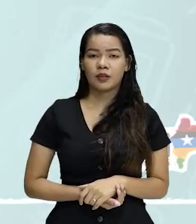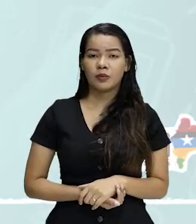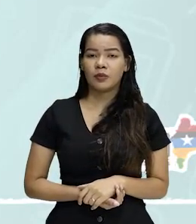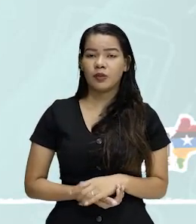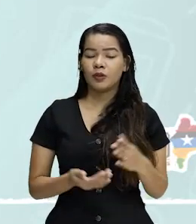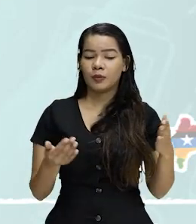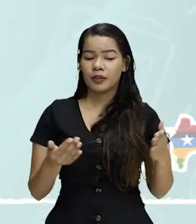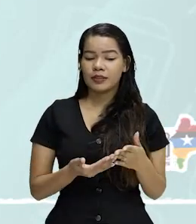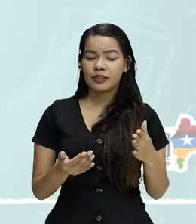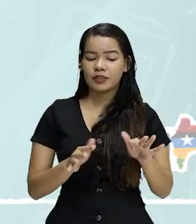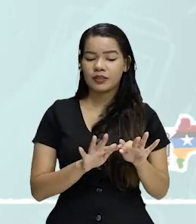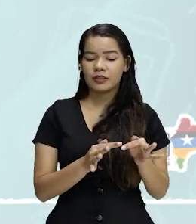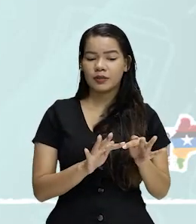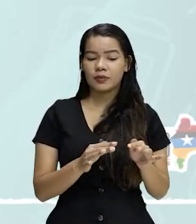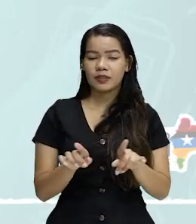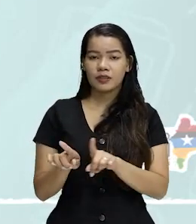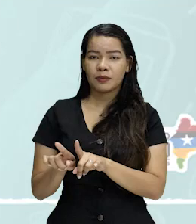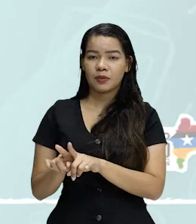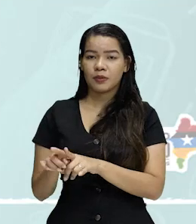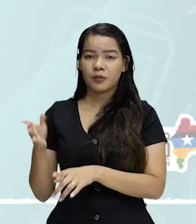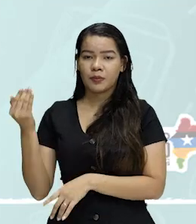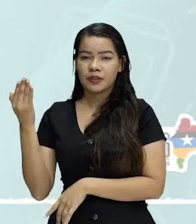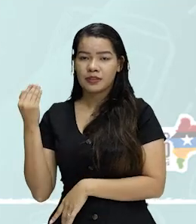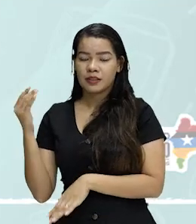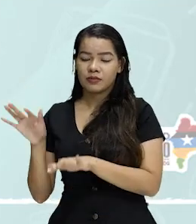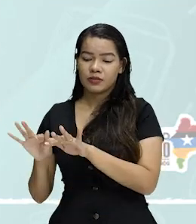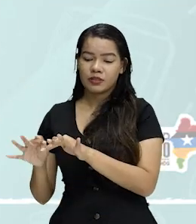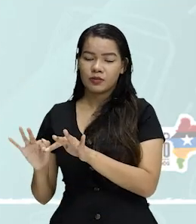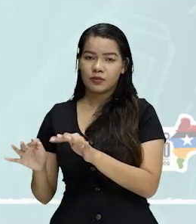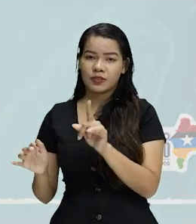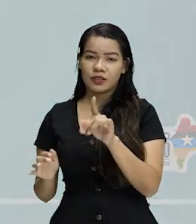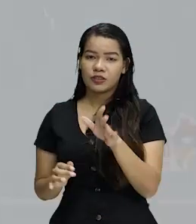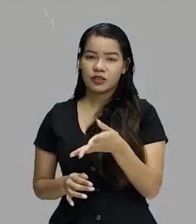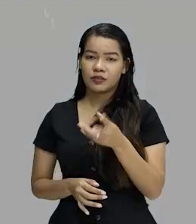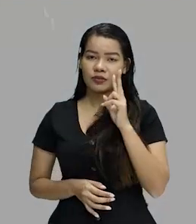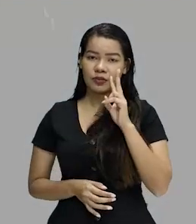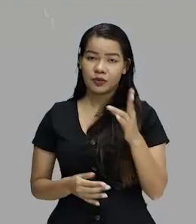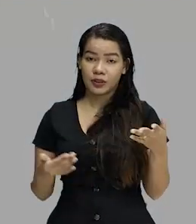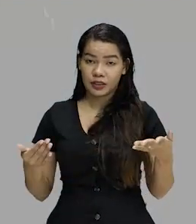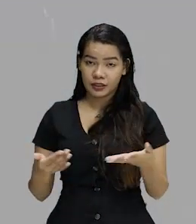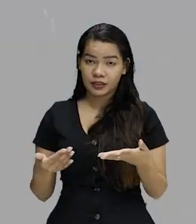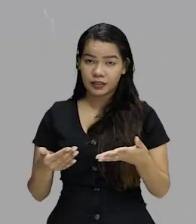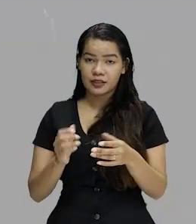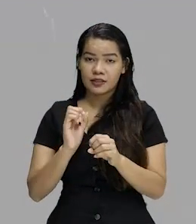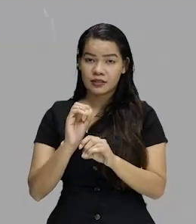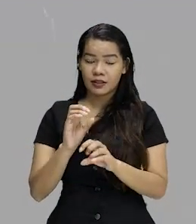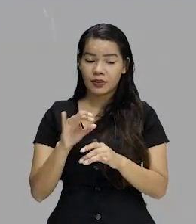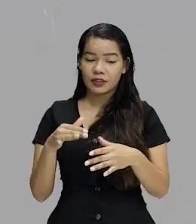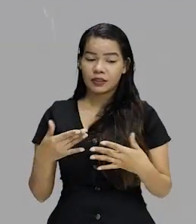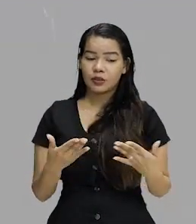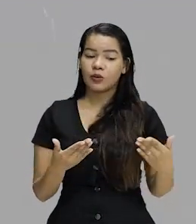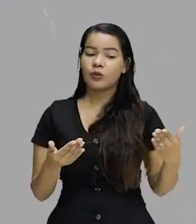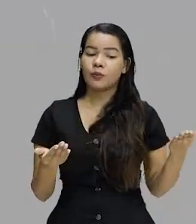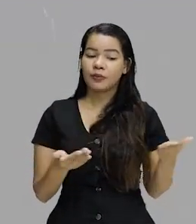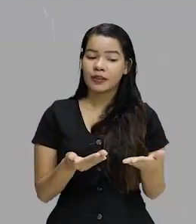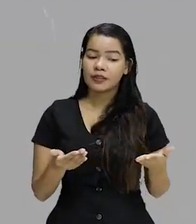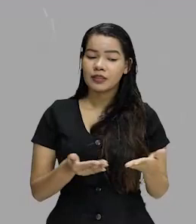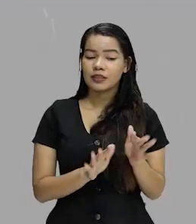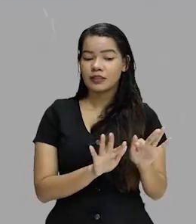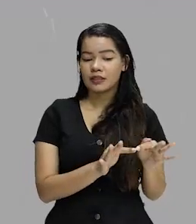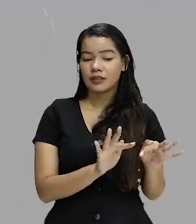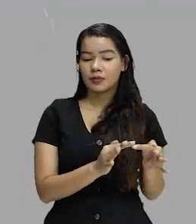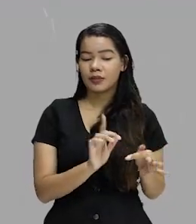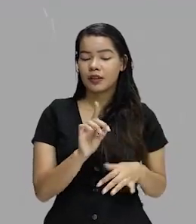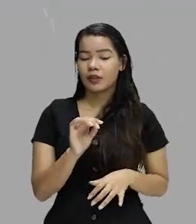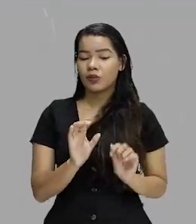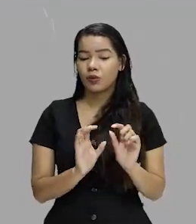presente simples e o passado simples, que vocês já viram aqui na plataforma Gonçalves Dias. O presente simples é a conjugação